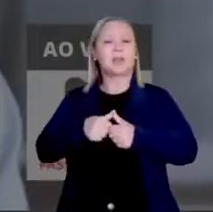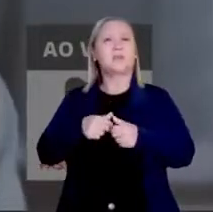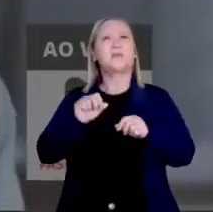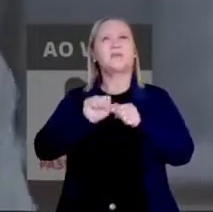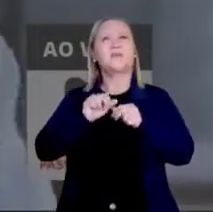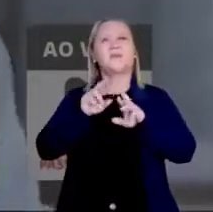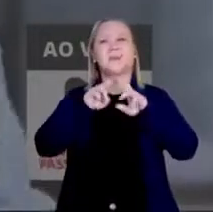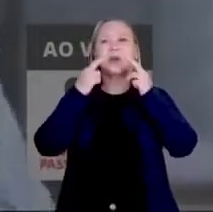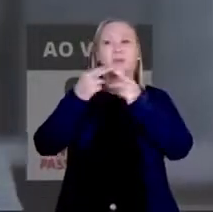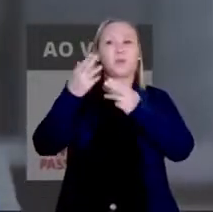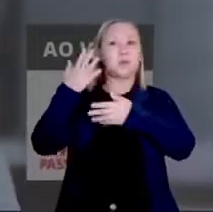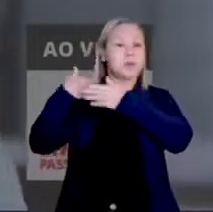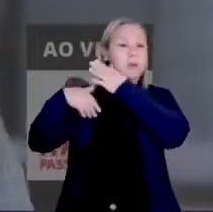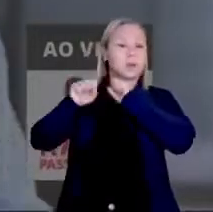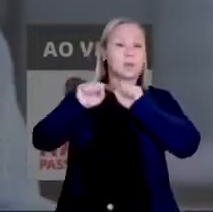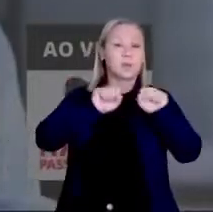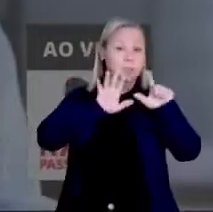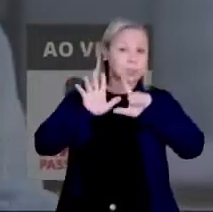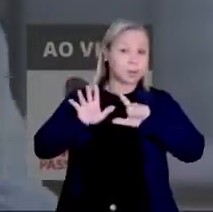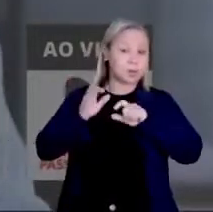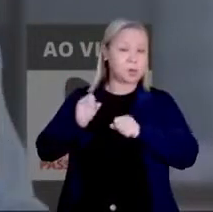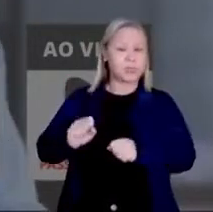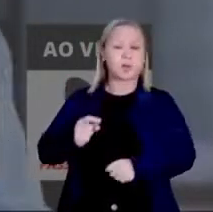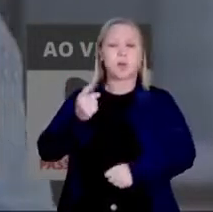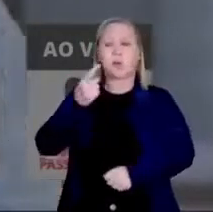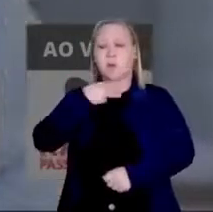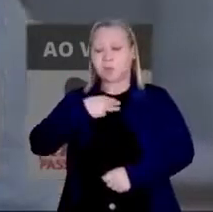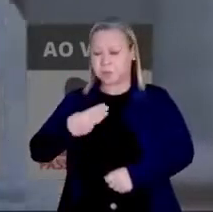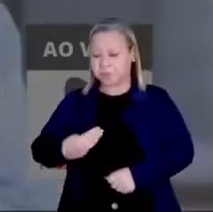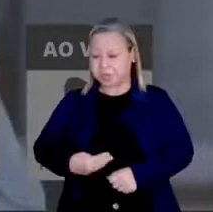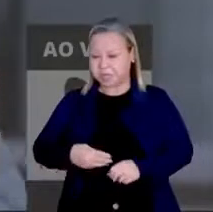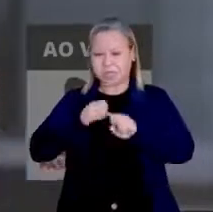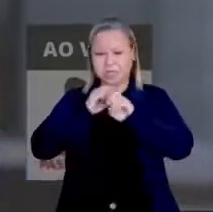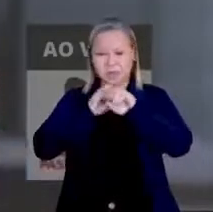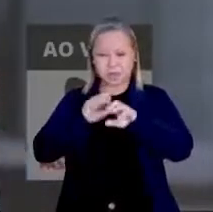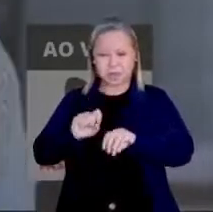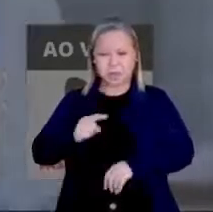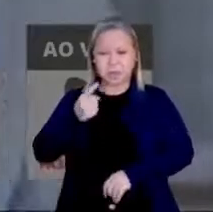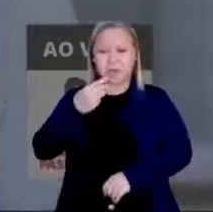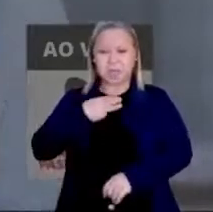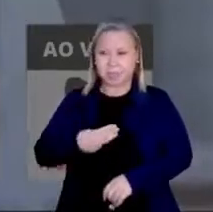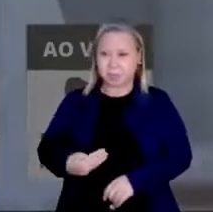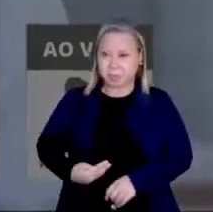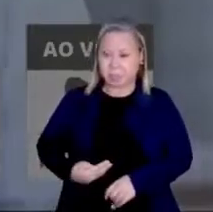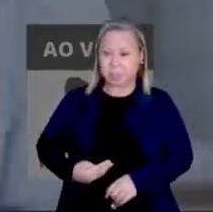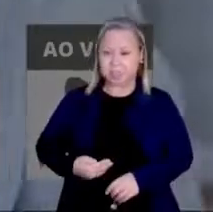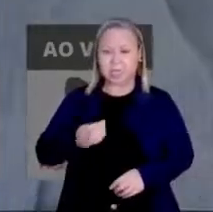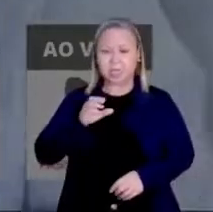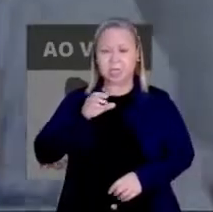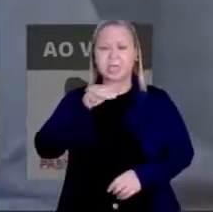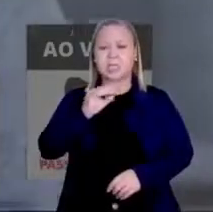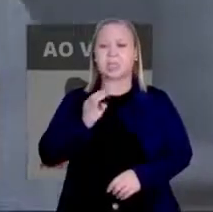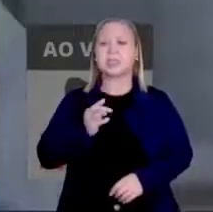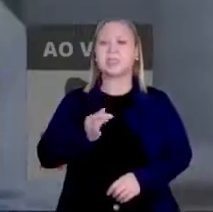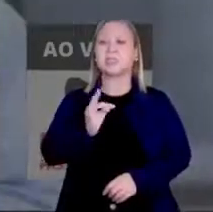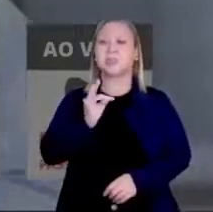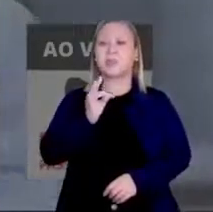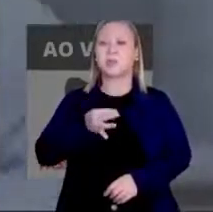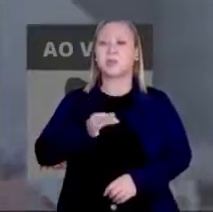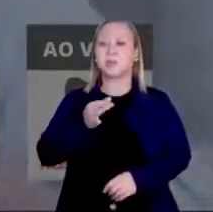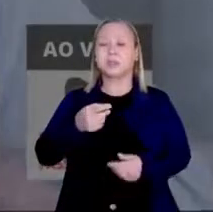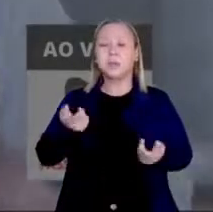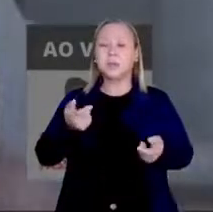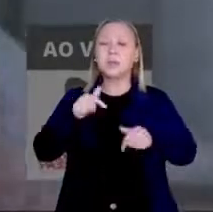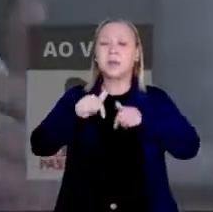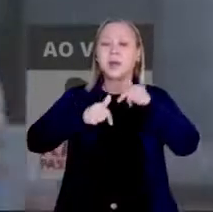As crianças mais pobres estão 2 anos mais atrasadas que as crianças mais ricas. As crianças de classe média, que puderam